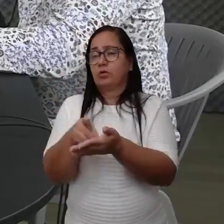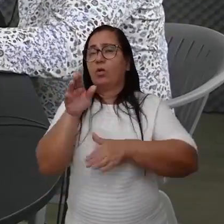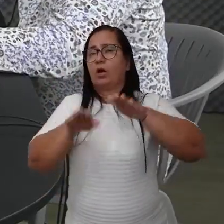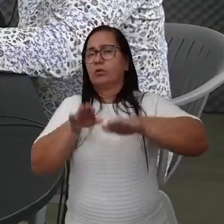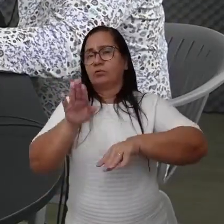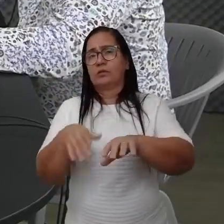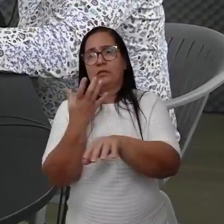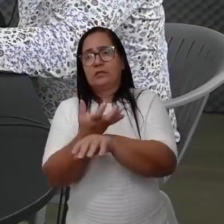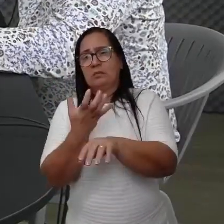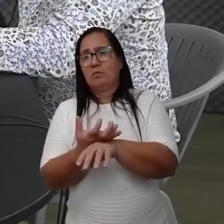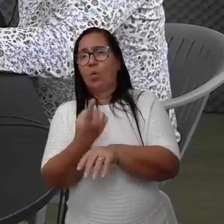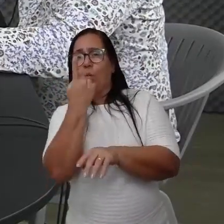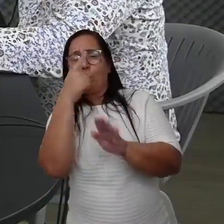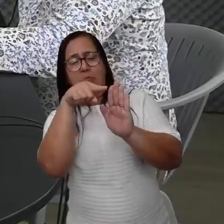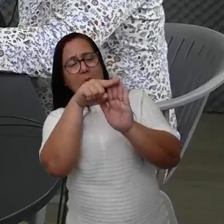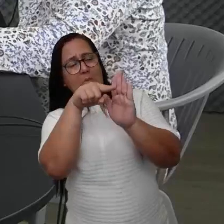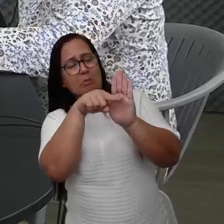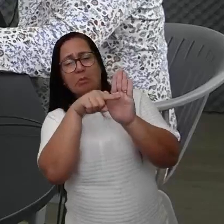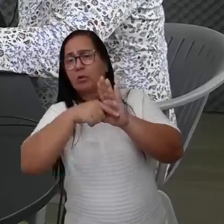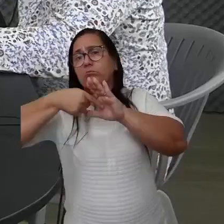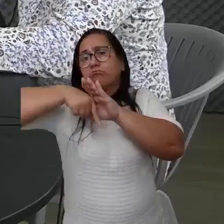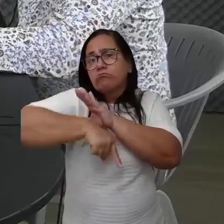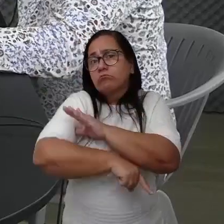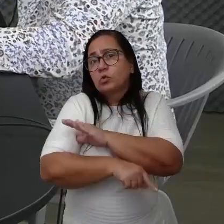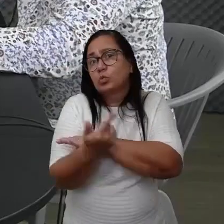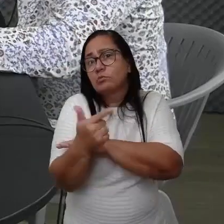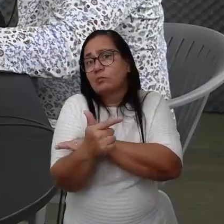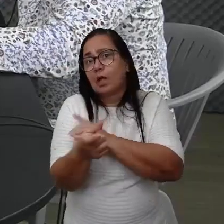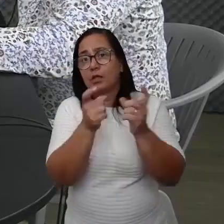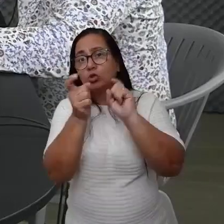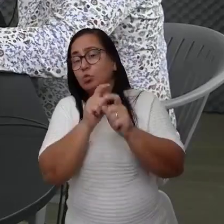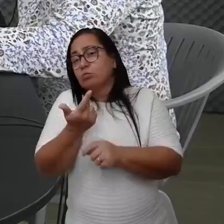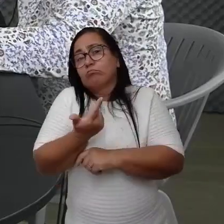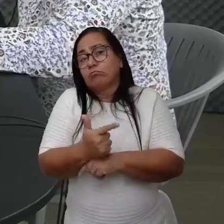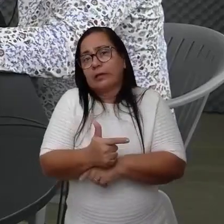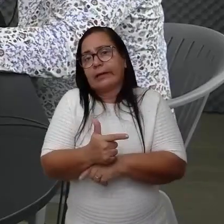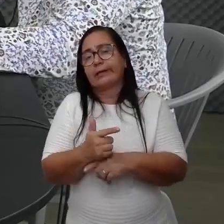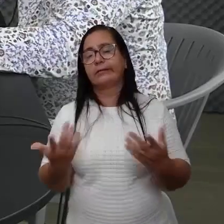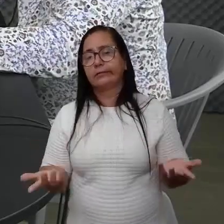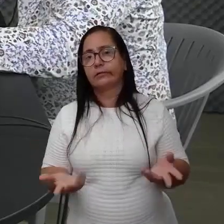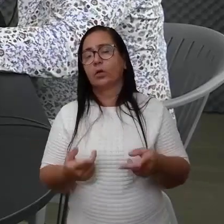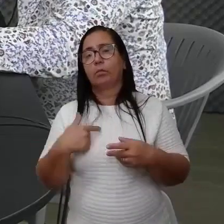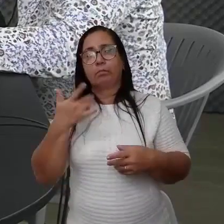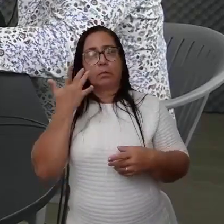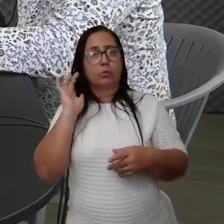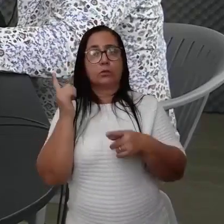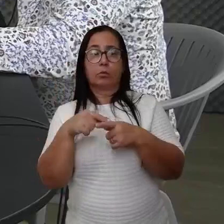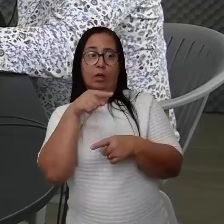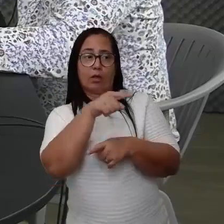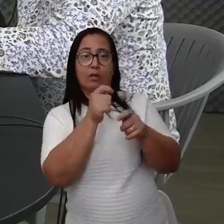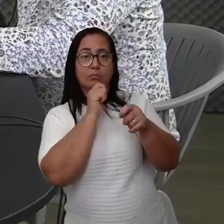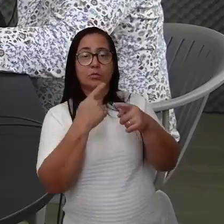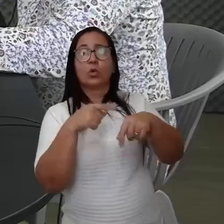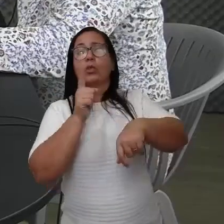matérias que 1 ou 2 parágrafos e você não aprofunda, você não discute muito, até por uma questão nem às vezes do repórter, é do tempo,